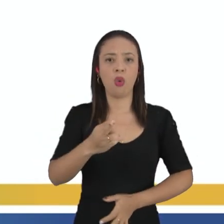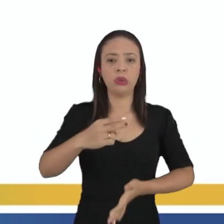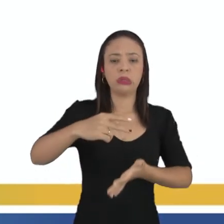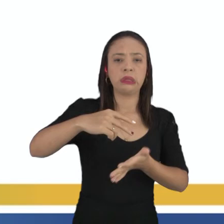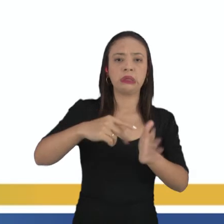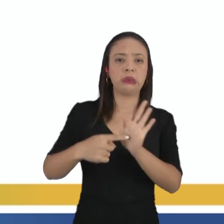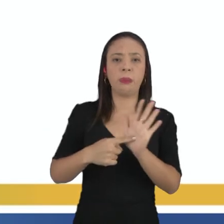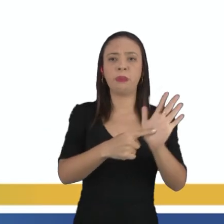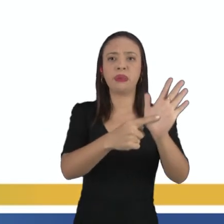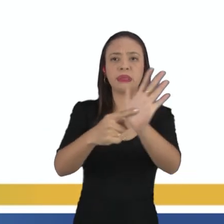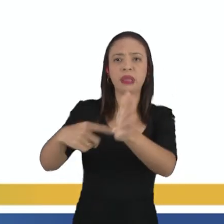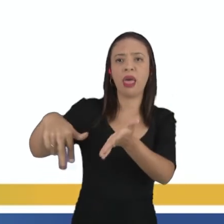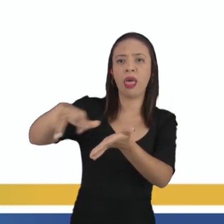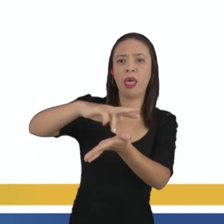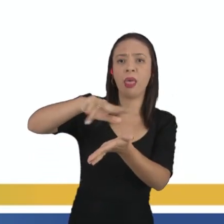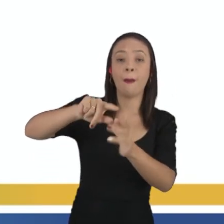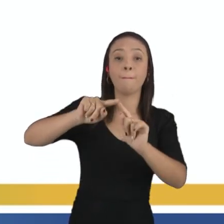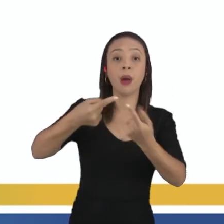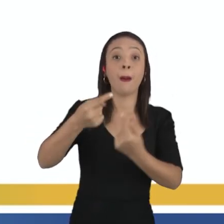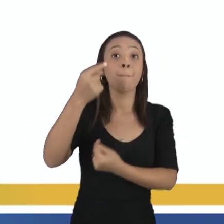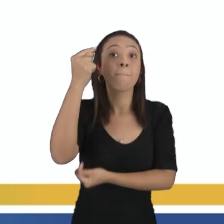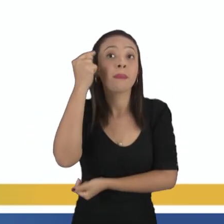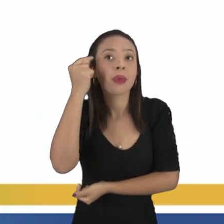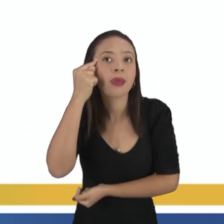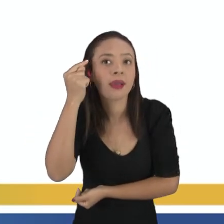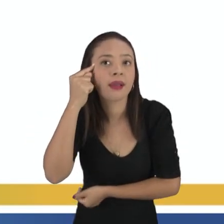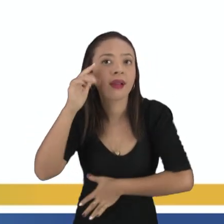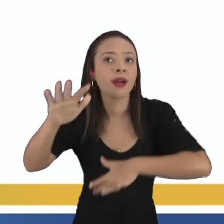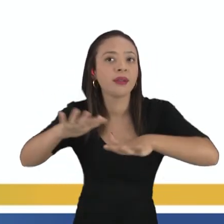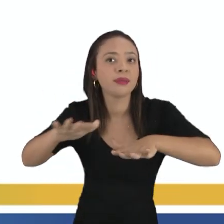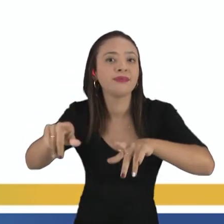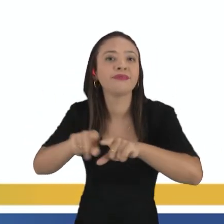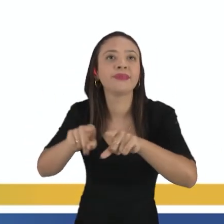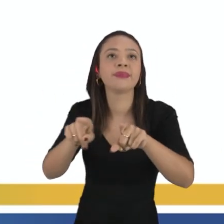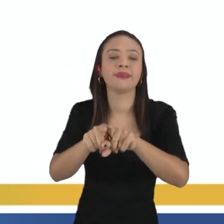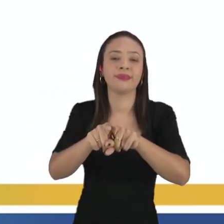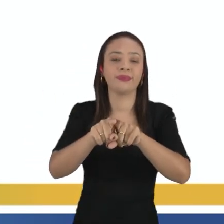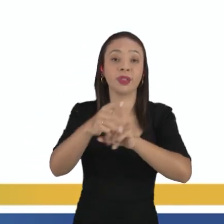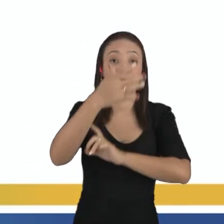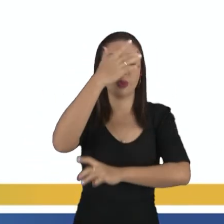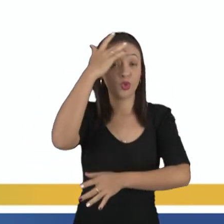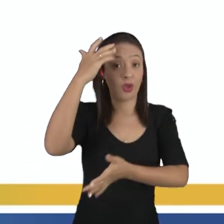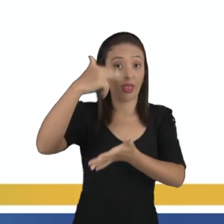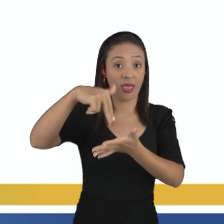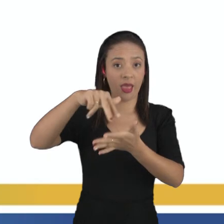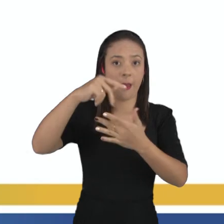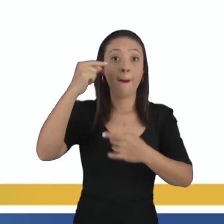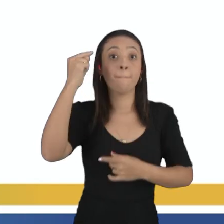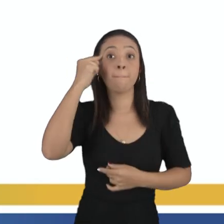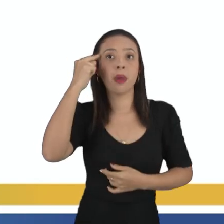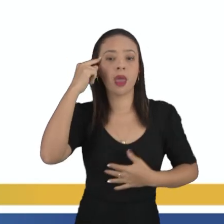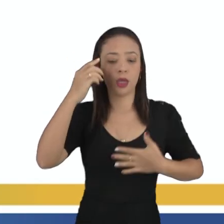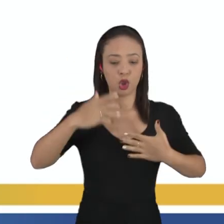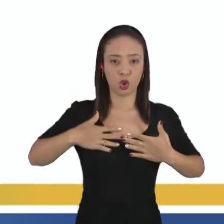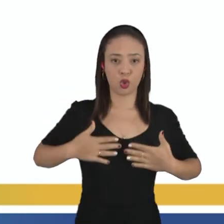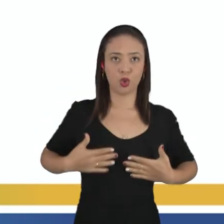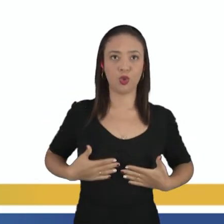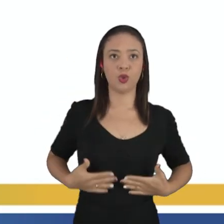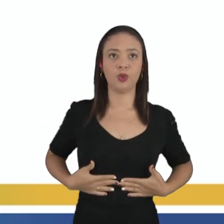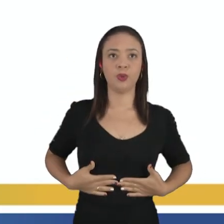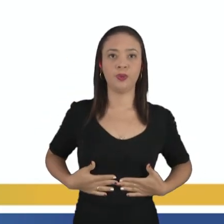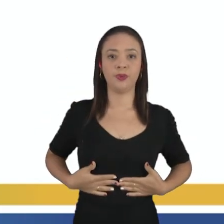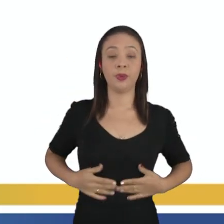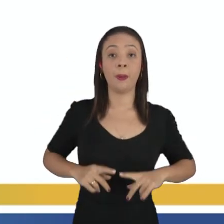de festas, mas a colocar o pensamento em movimento. Um dançante pensa a dança no corpo, no ato de dançar,